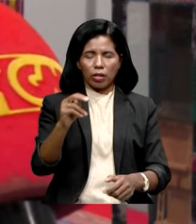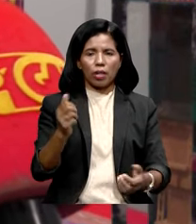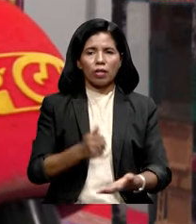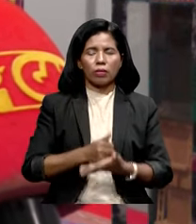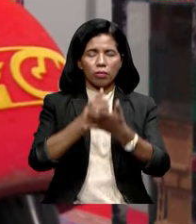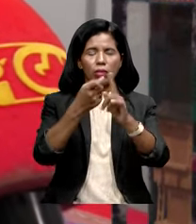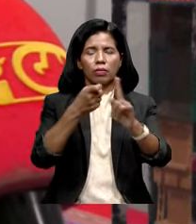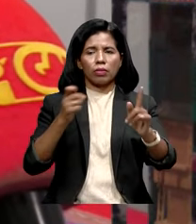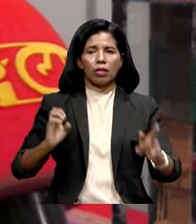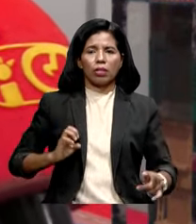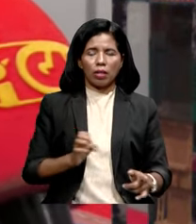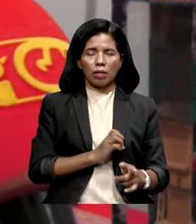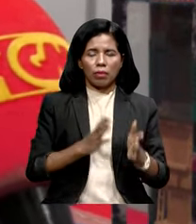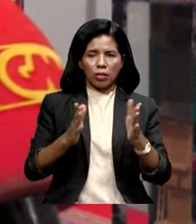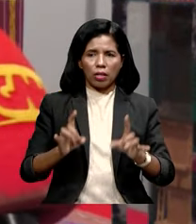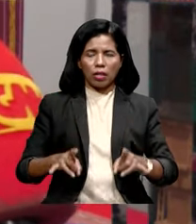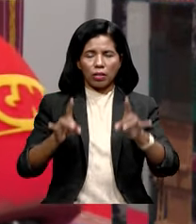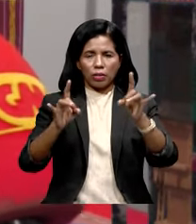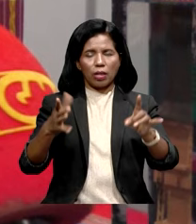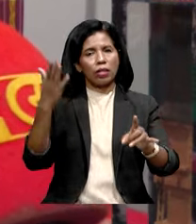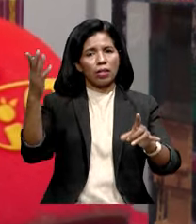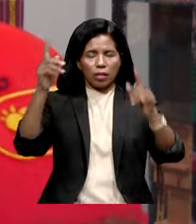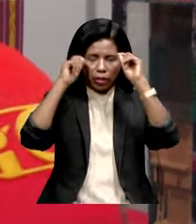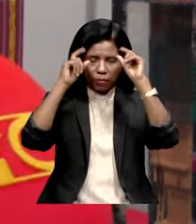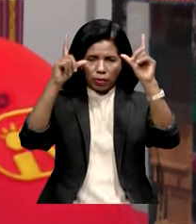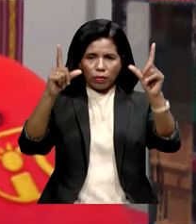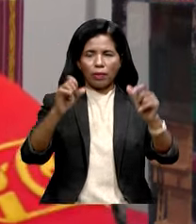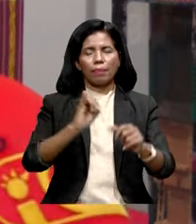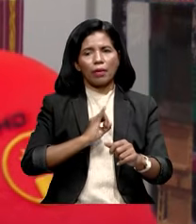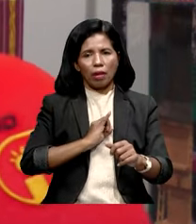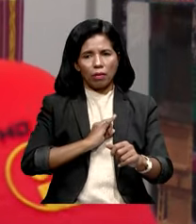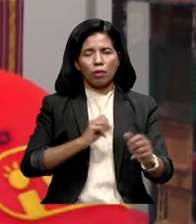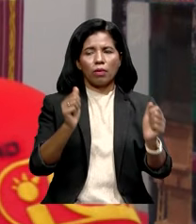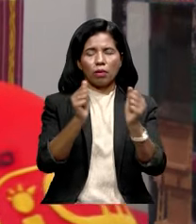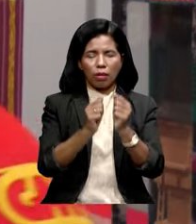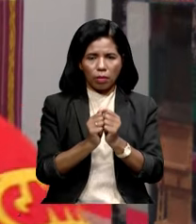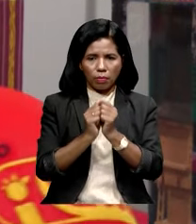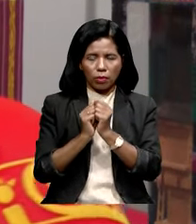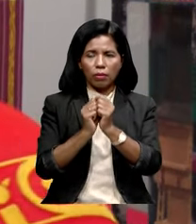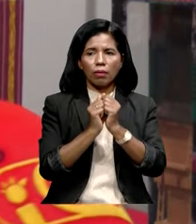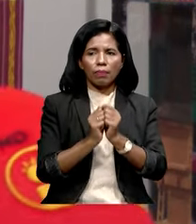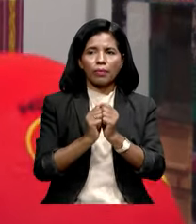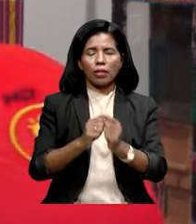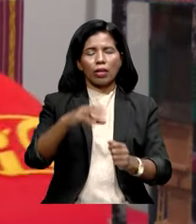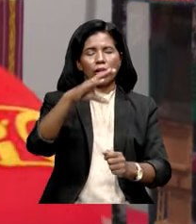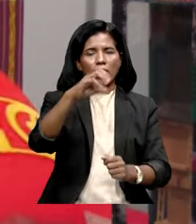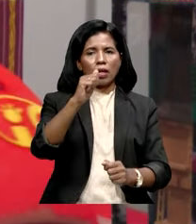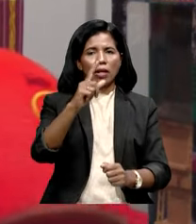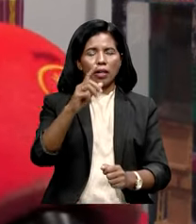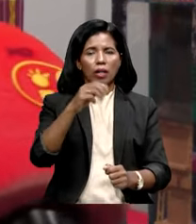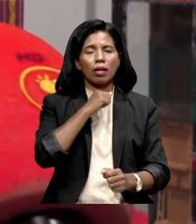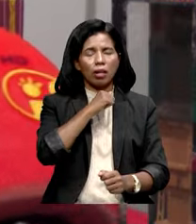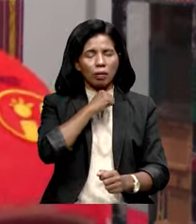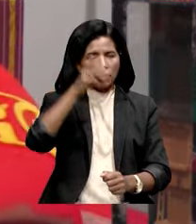embaixada australiana em Timor-Leste, no né hao atan hao hamotu ho cardeal